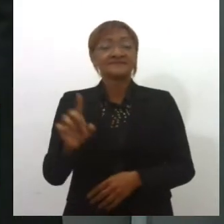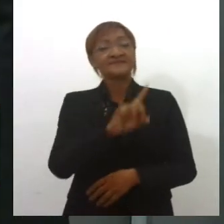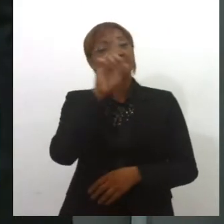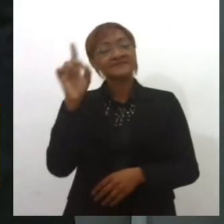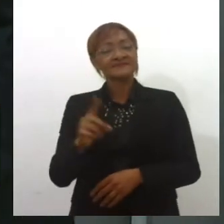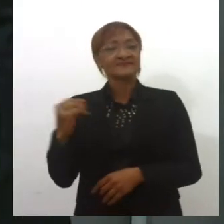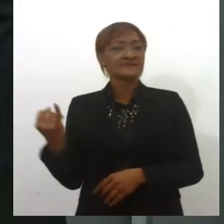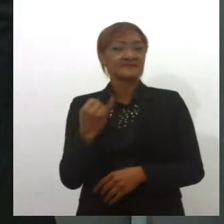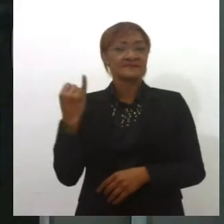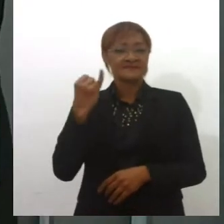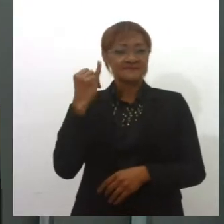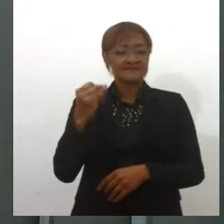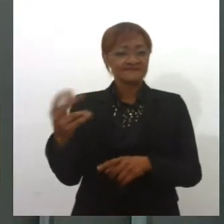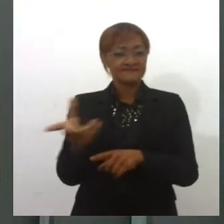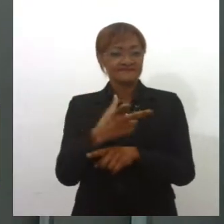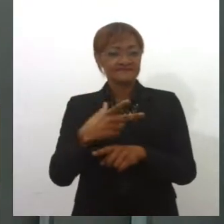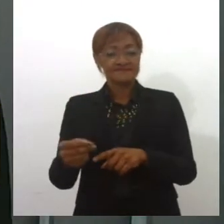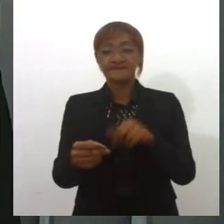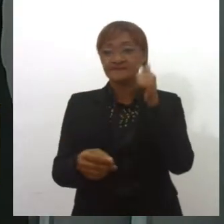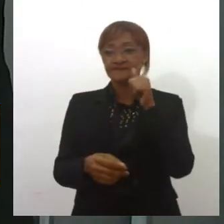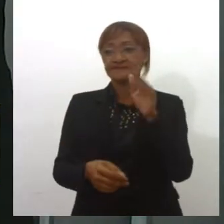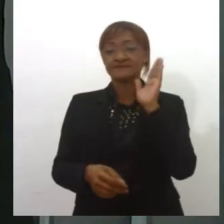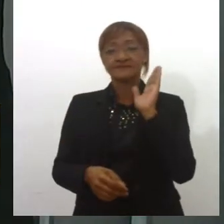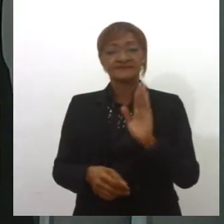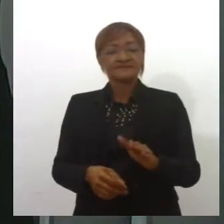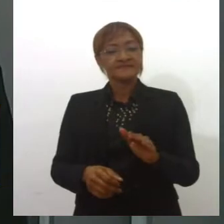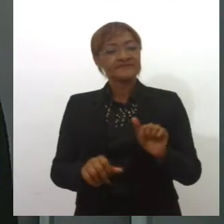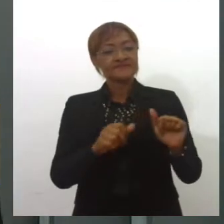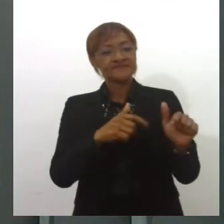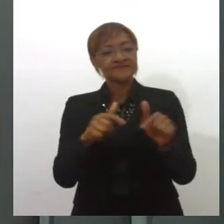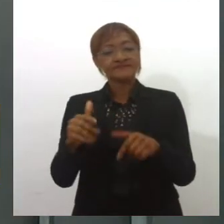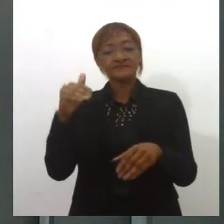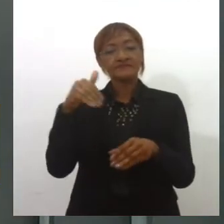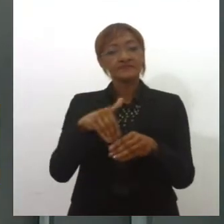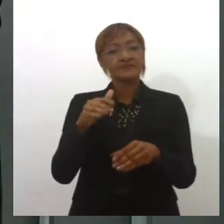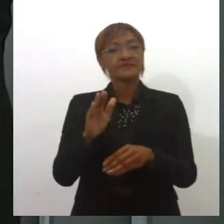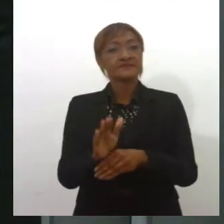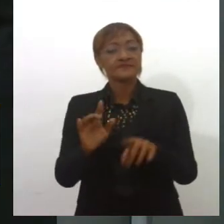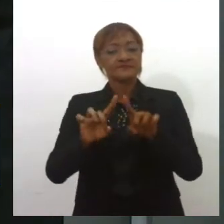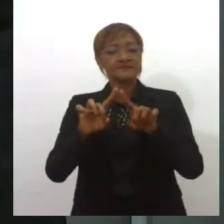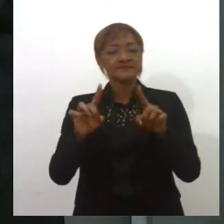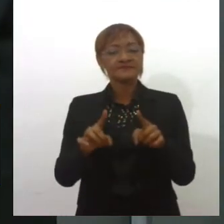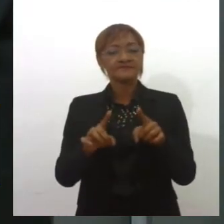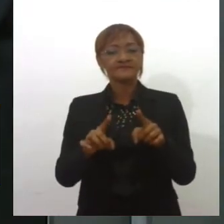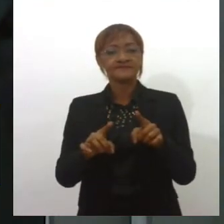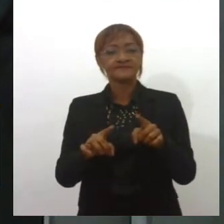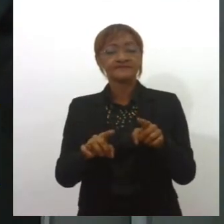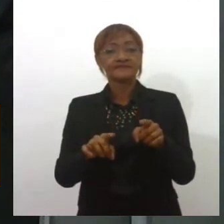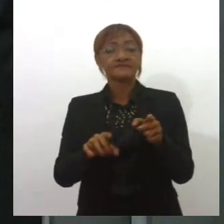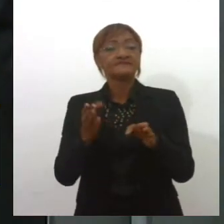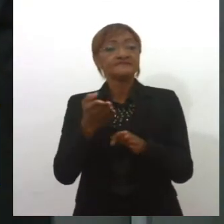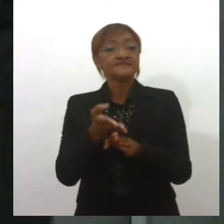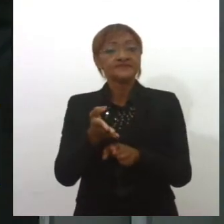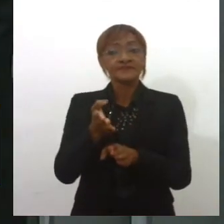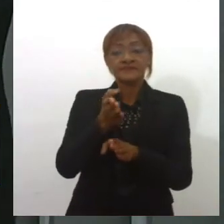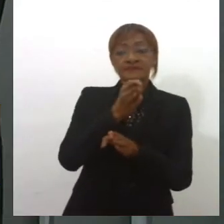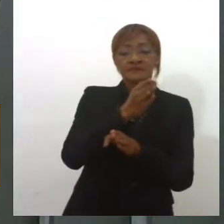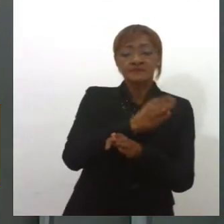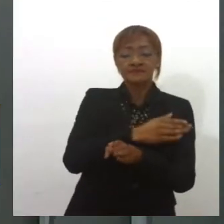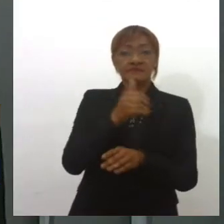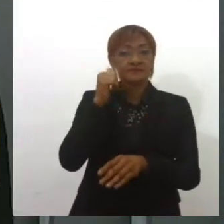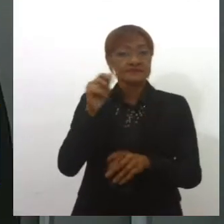importante de conquista das mulheres, que foi o exercício do voto. Mas lá no início, quando as mulheres tiveram esse direito de